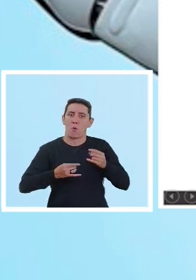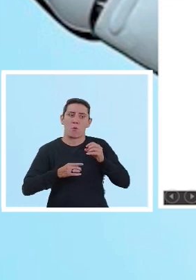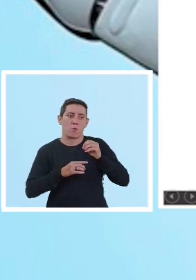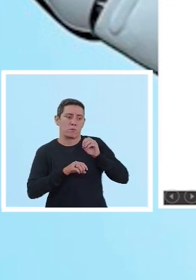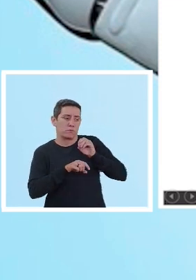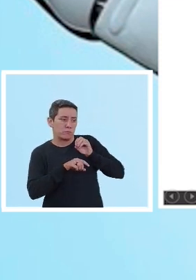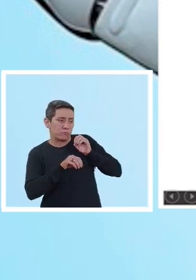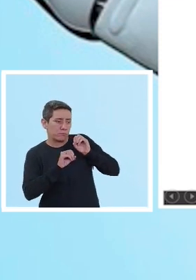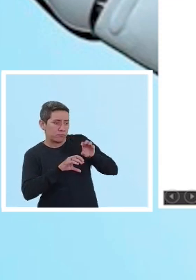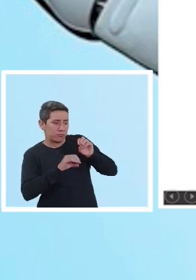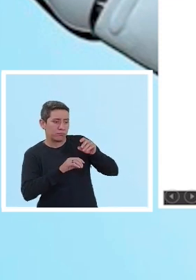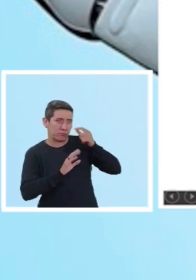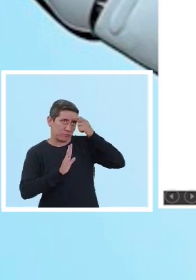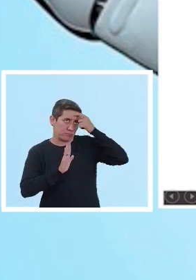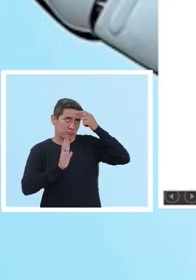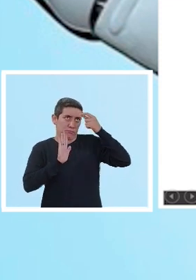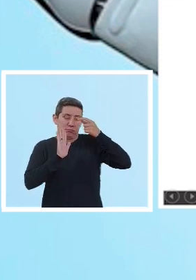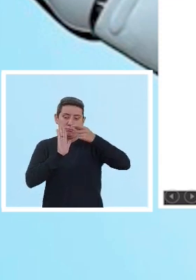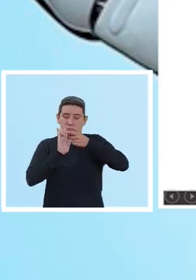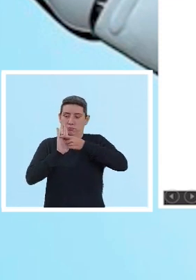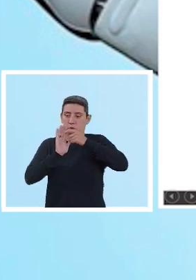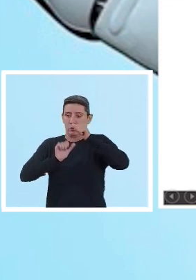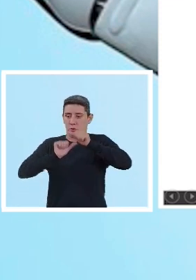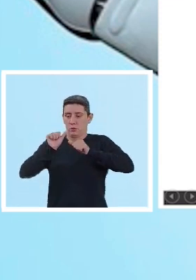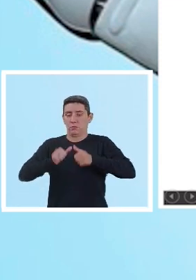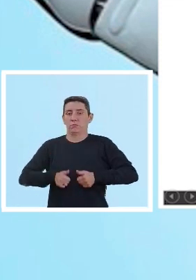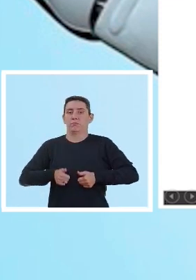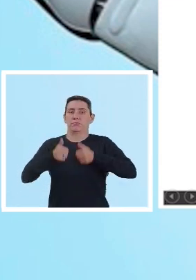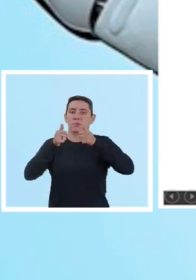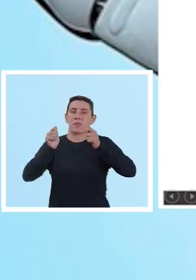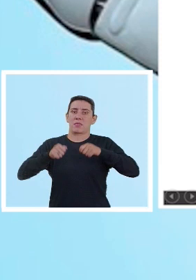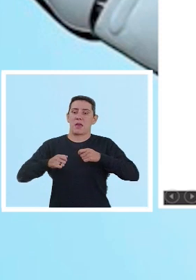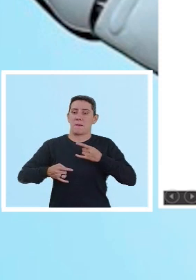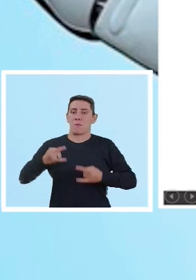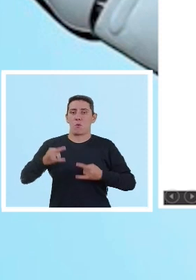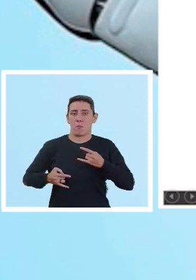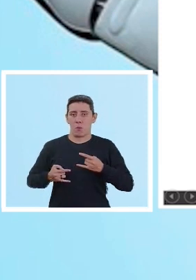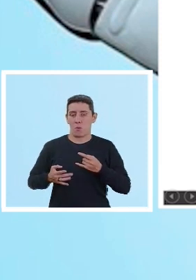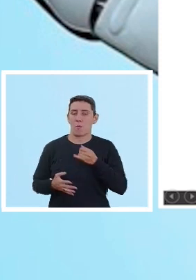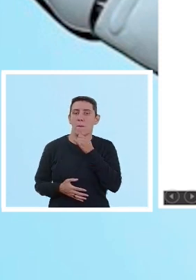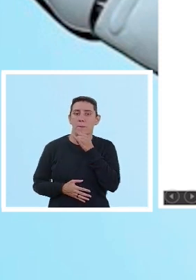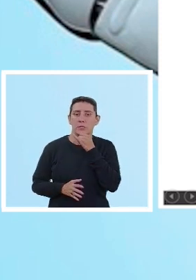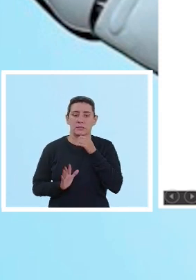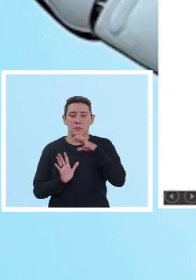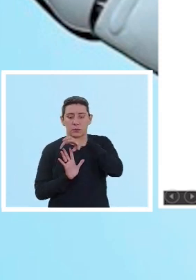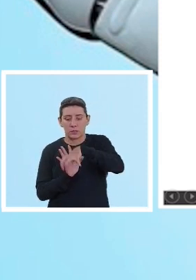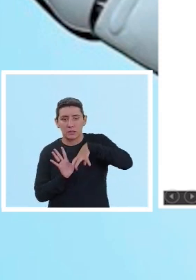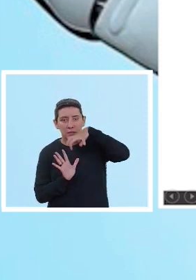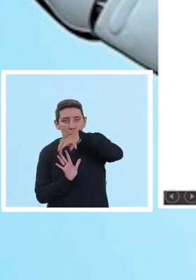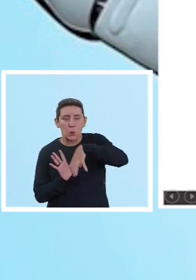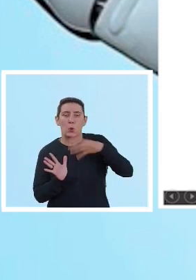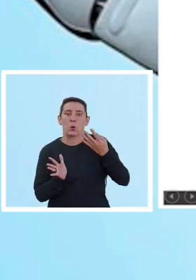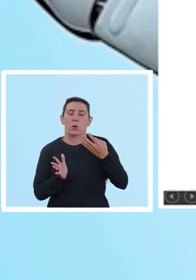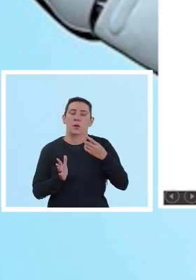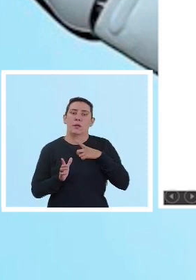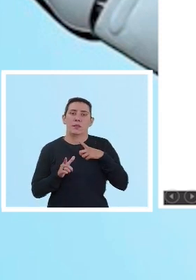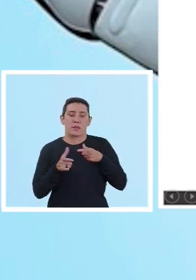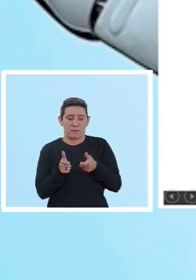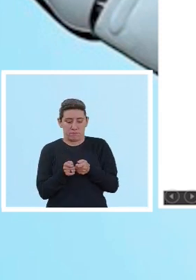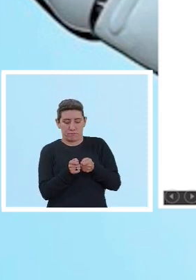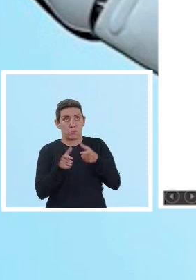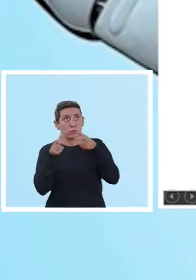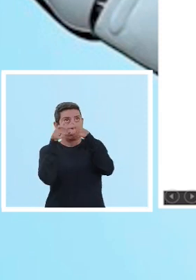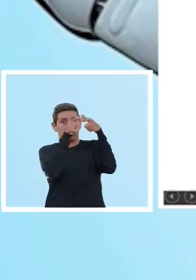do emprego da Inteligência Artificial e maquinários a gente vê hoje e tratores drones e outros equipamentos que eles são